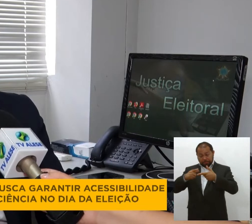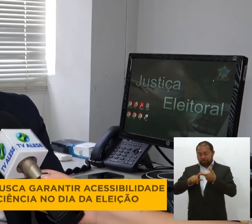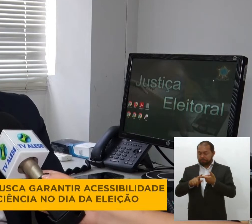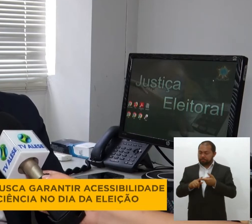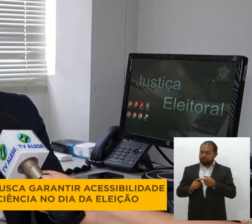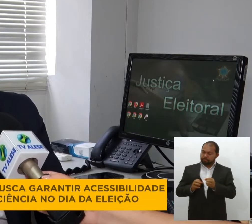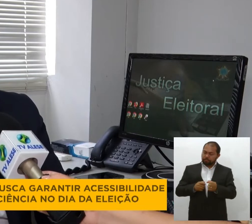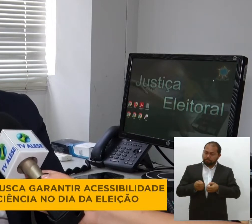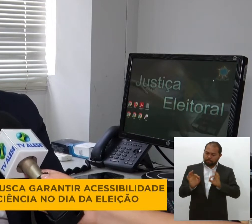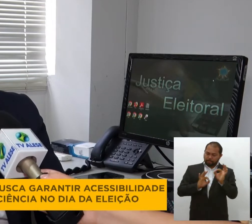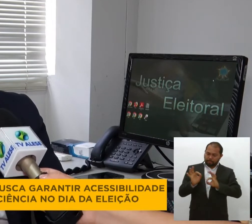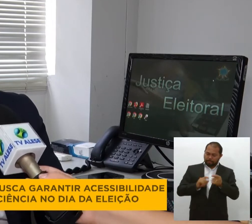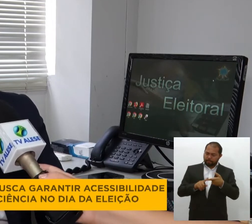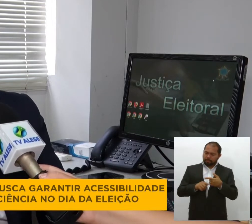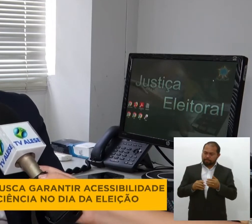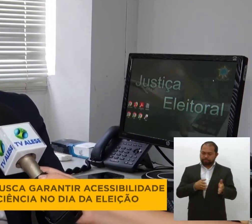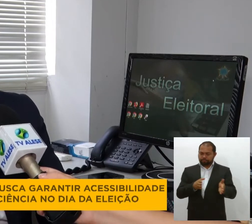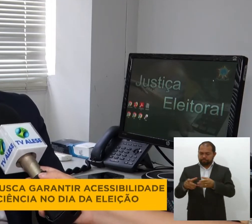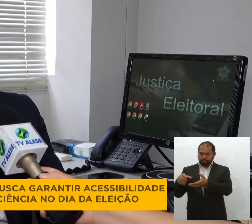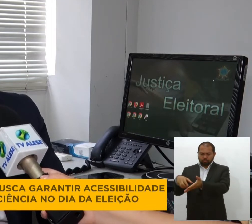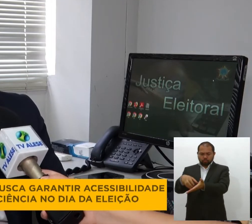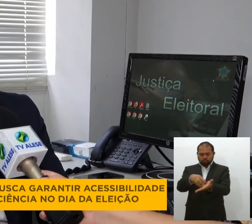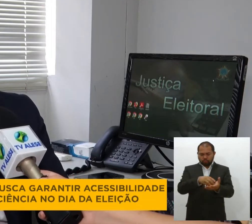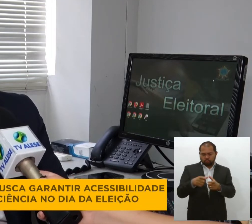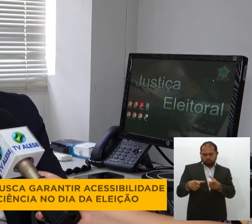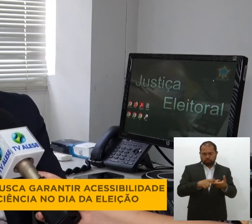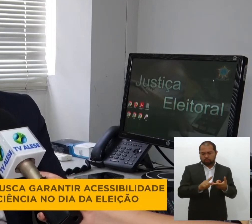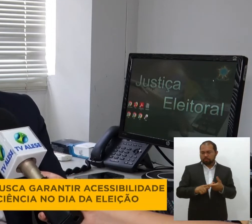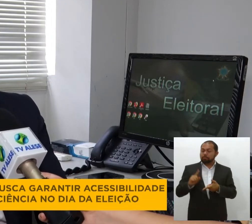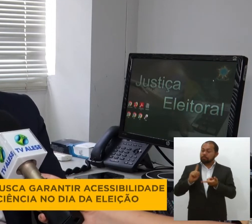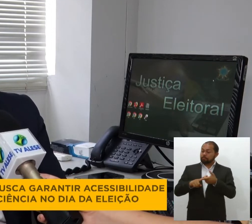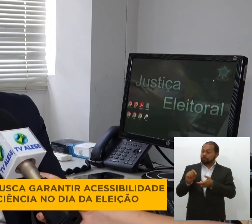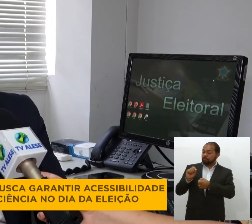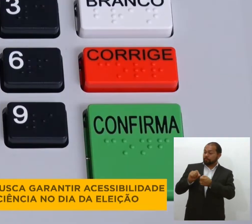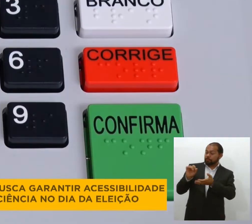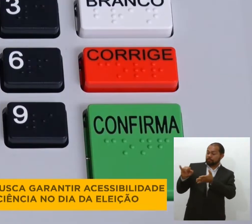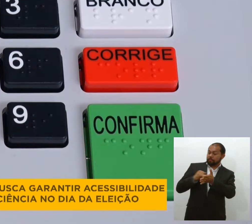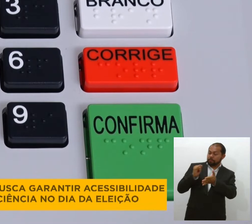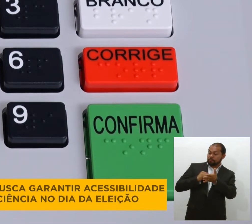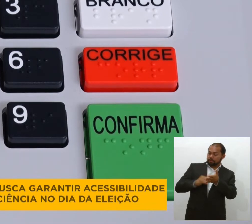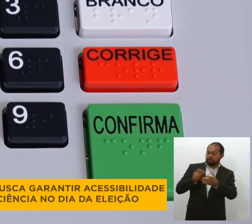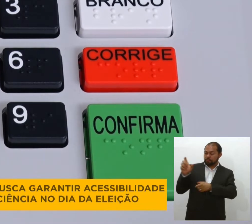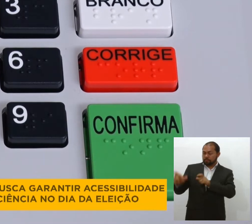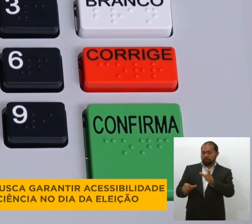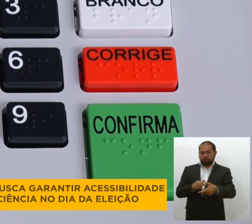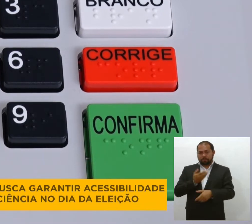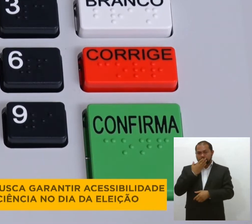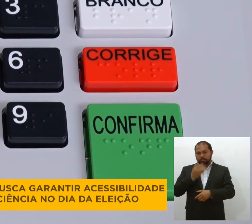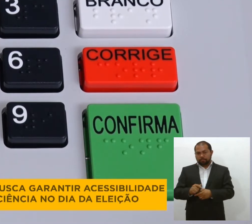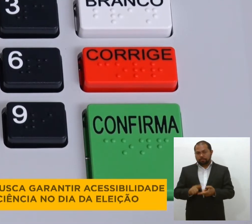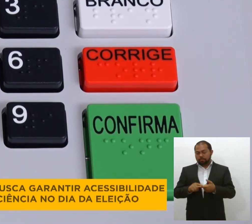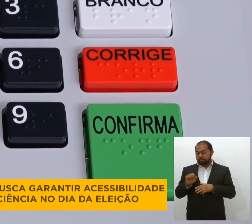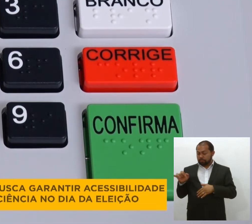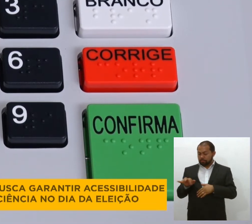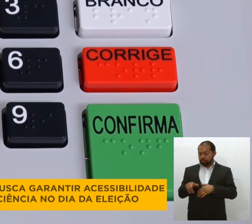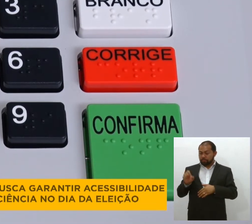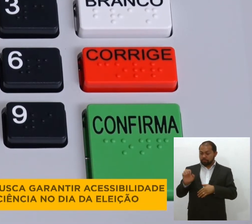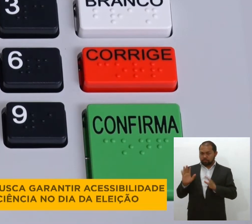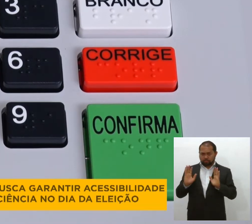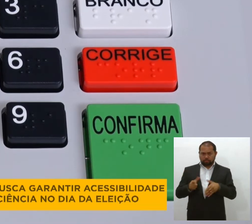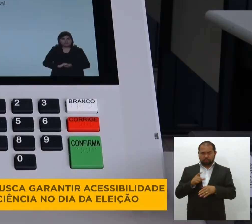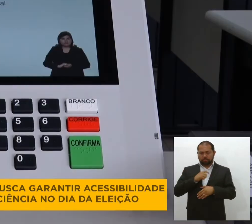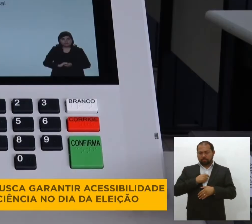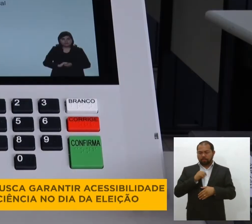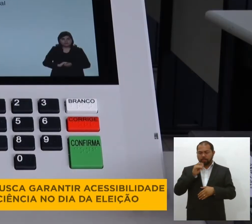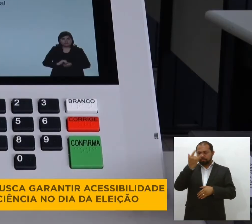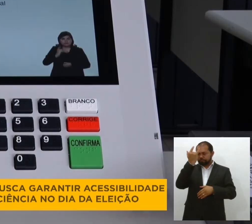esses percursos, gerindo a inscrição dessas pessoas e essas solicitações. As urnas já contam com linguagem em braille nos